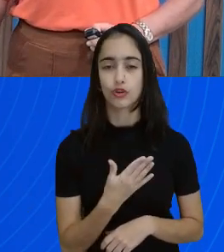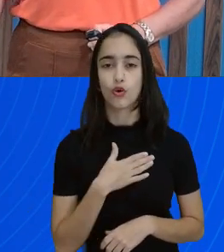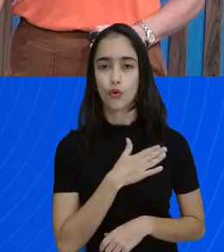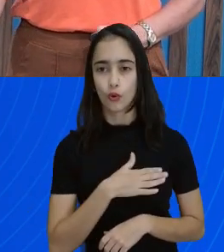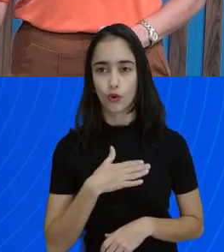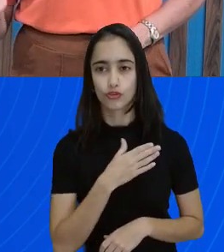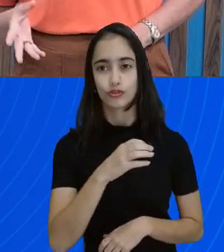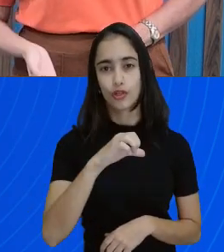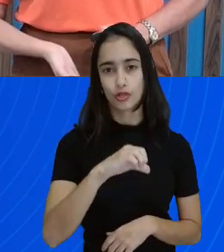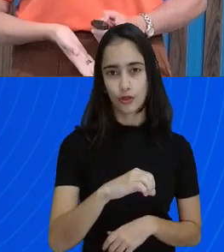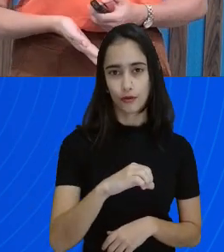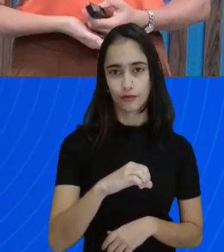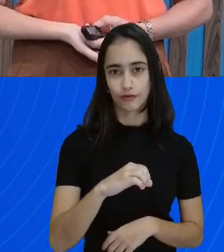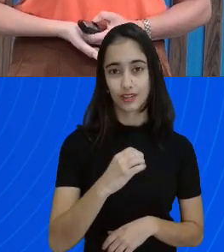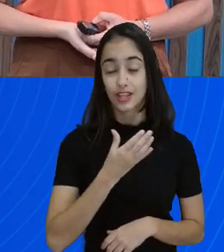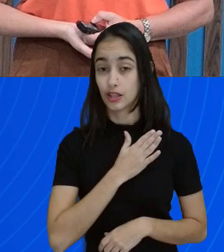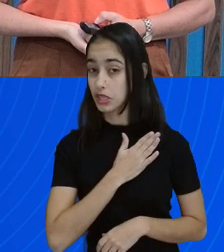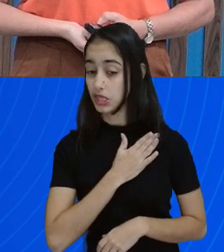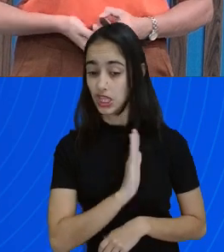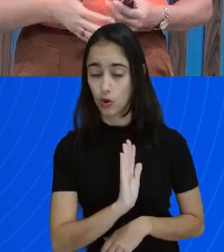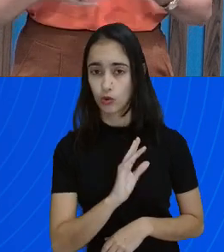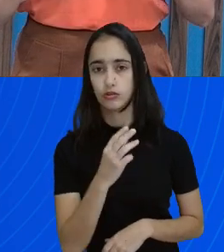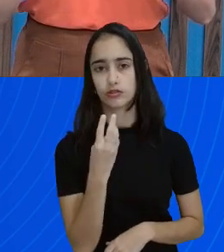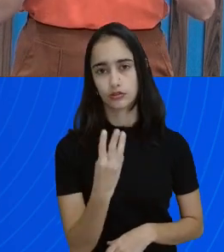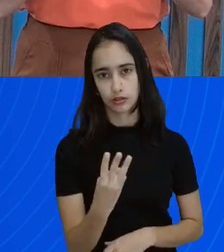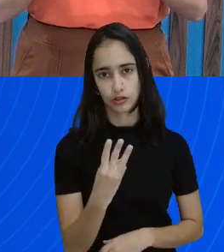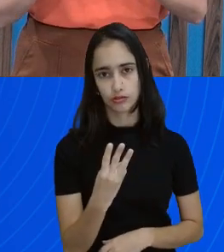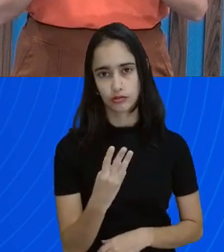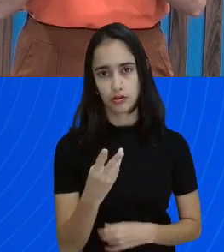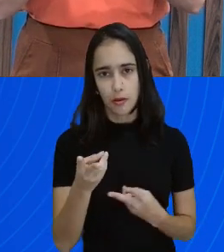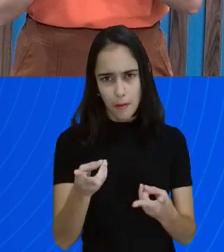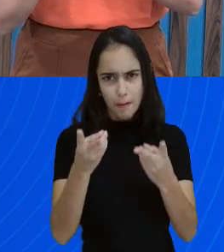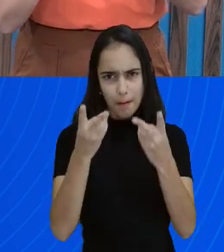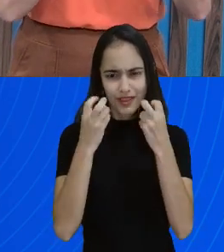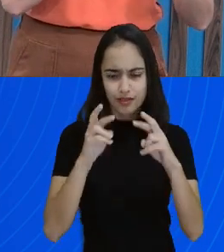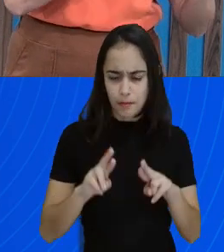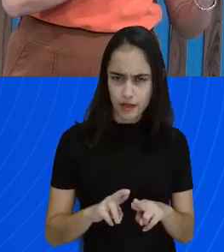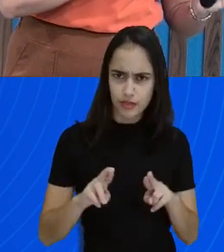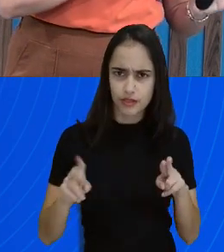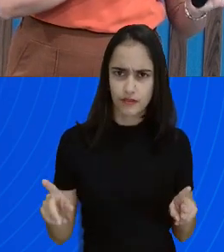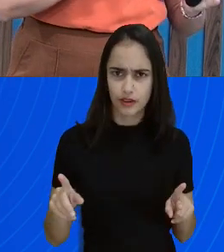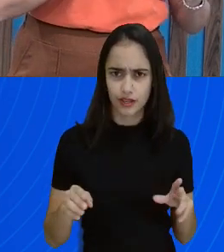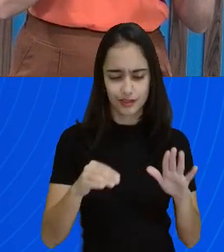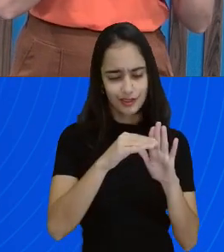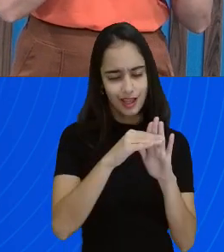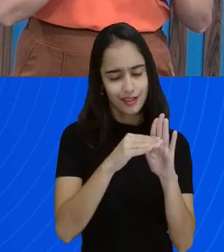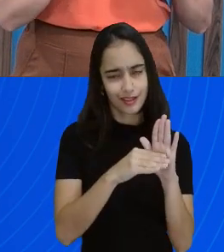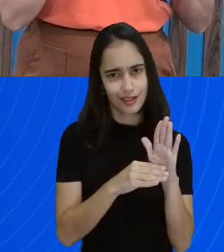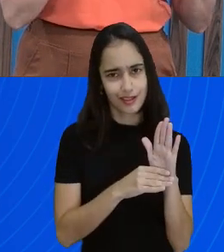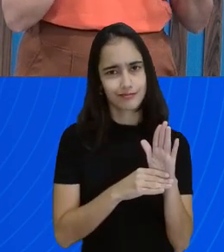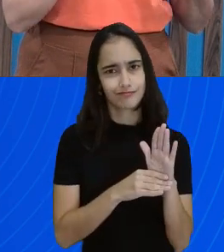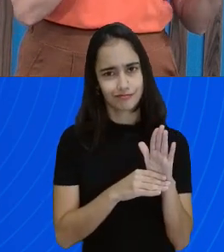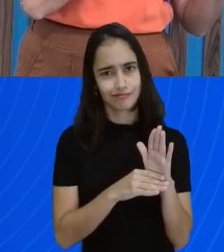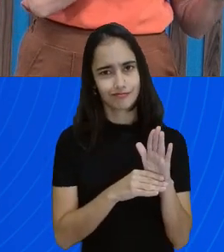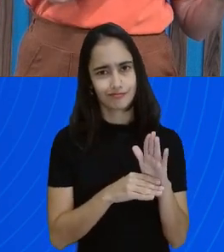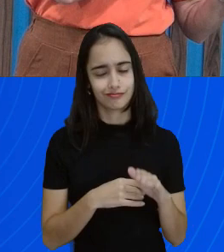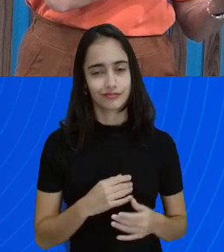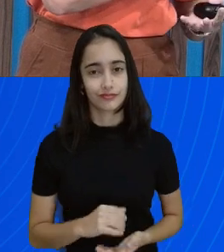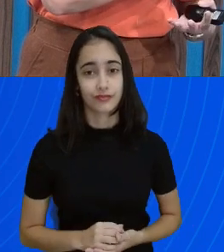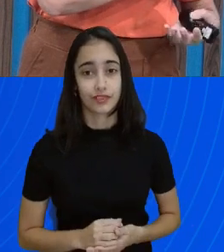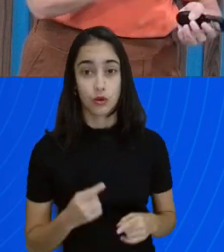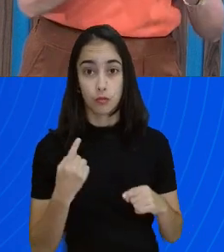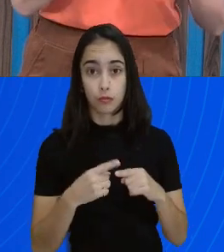3 alunos não gostam de soltar pipa. Perceberam a diferença da tabela para o gráfico? O gráfico é através de